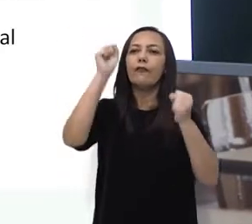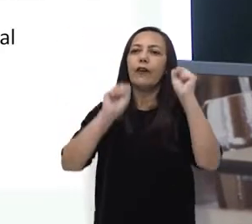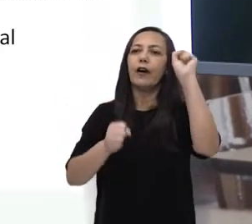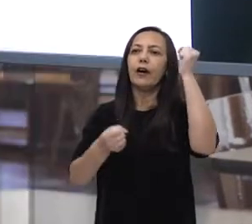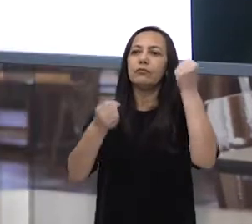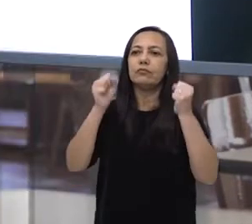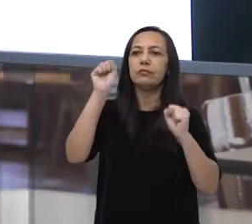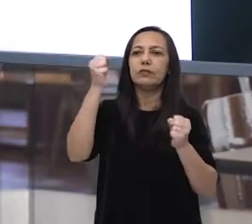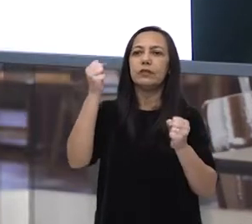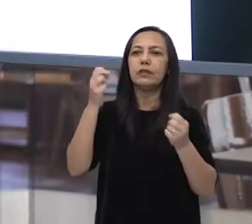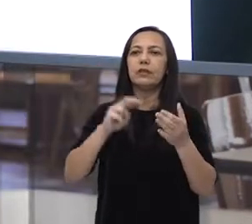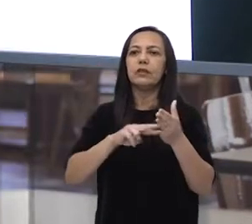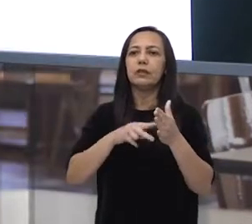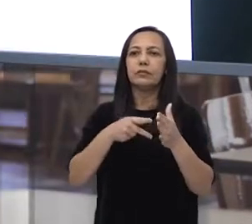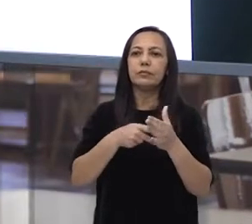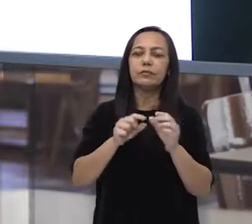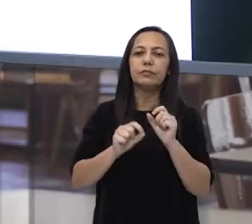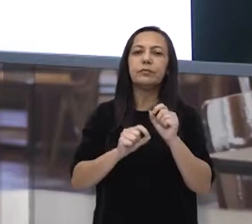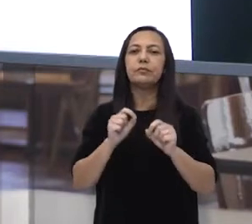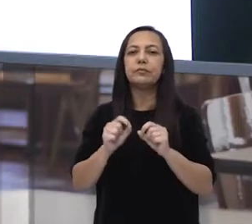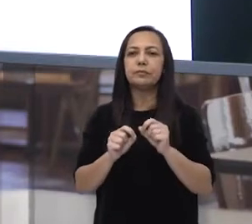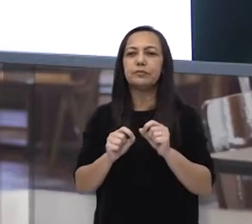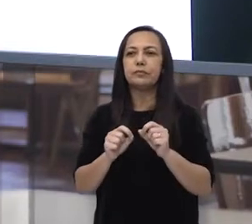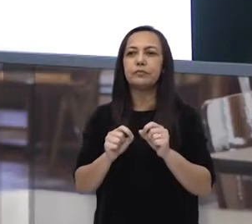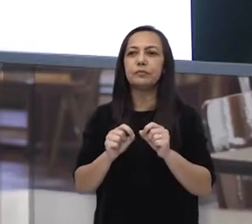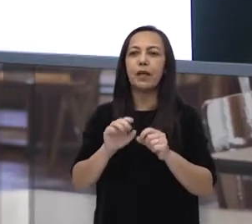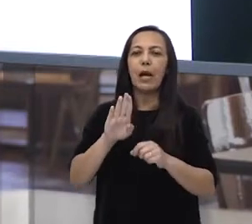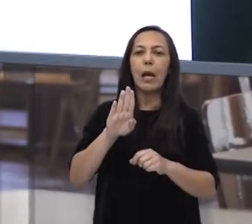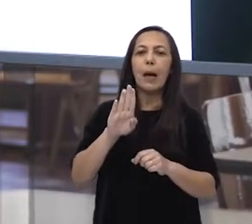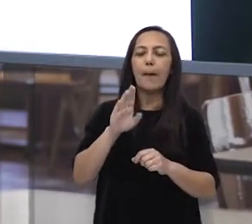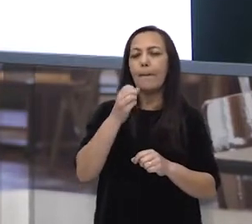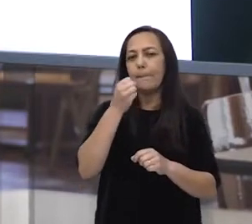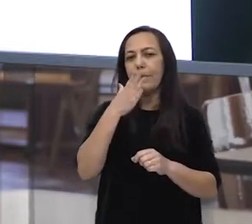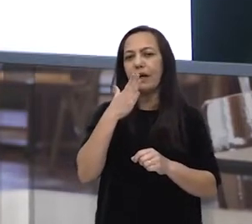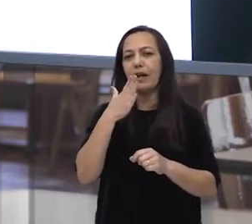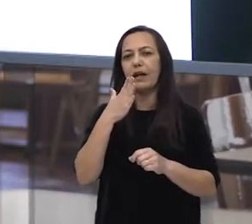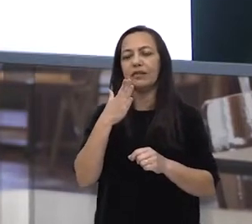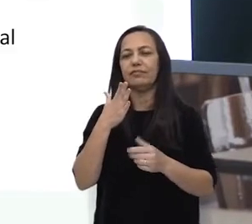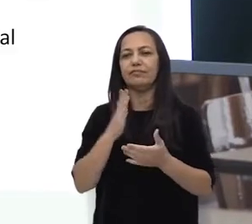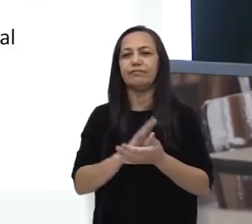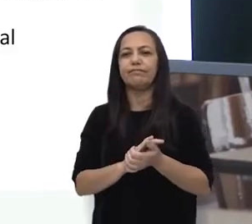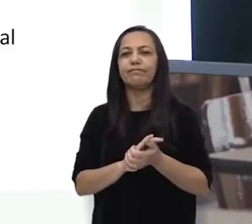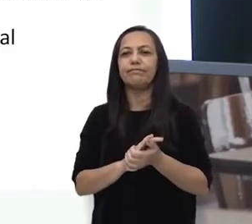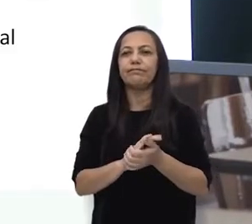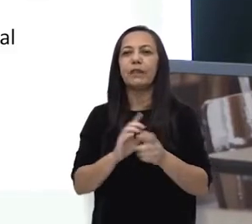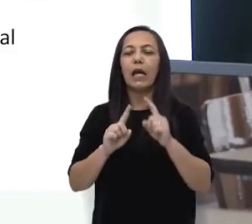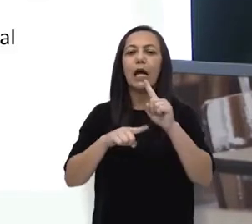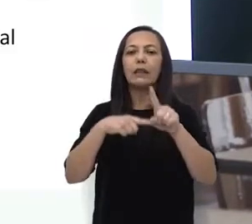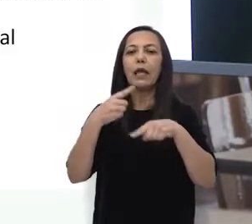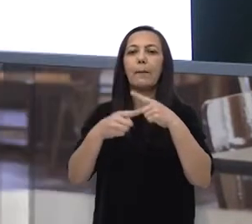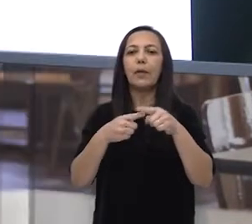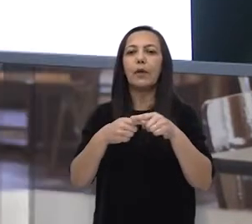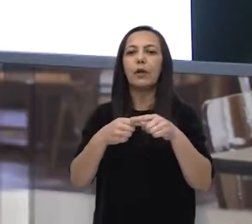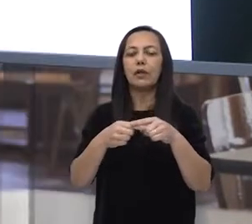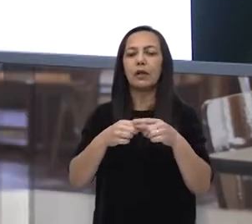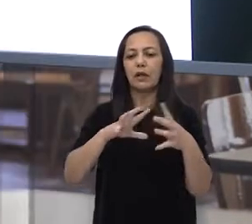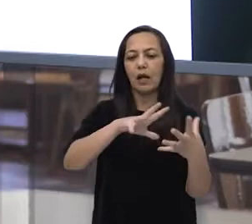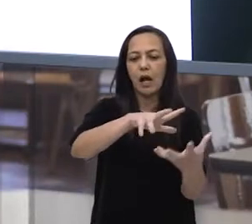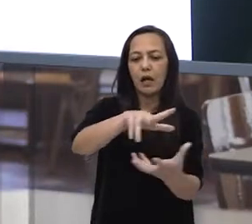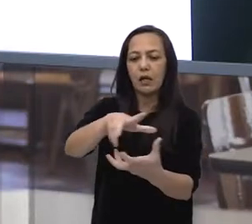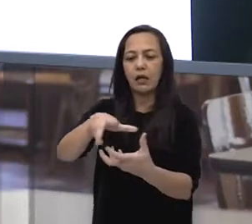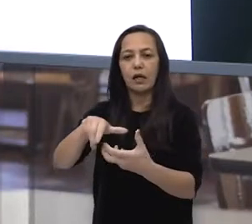não duráveis. Daqui a pouquinho eu vou explicar o que significa um bem de consumo não durável. Após a Primeira Guerra Mundial, ou seja,